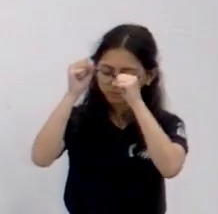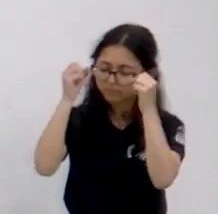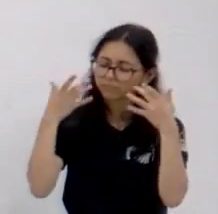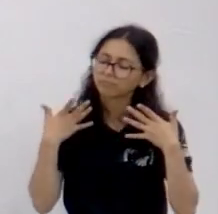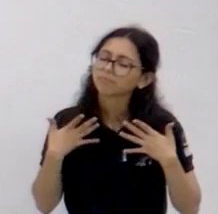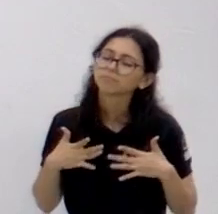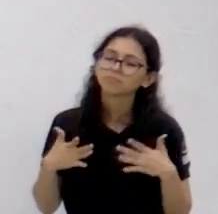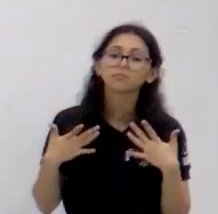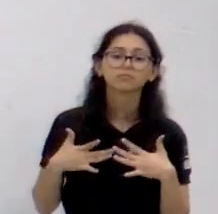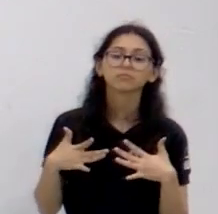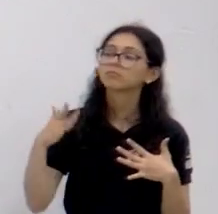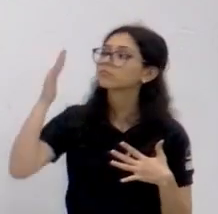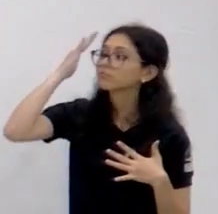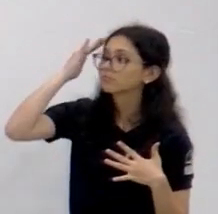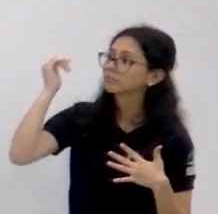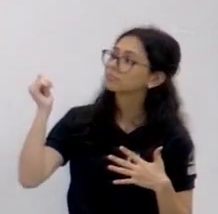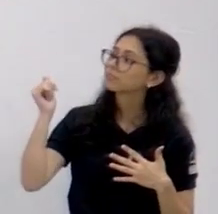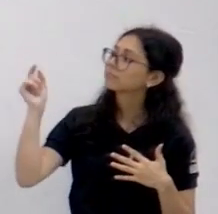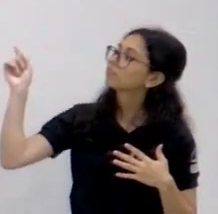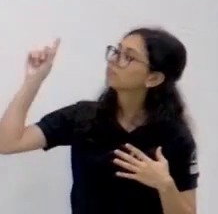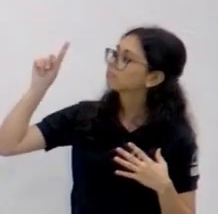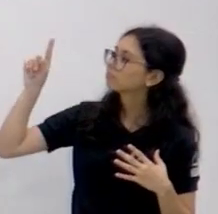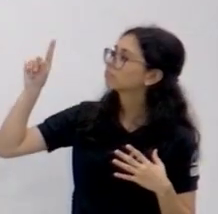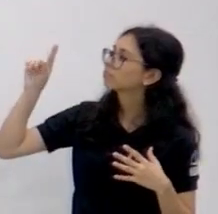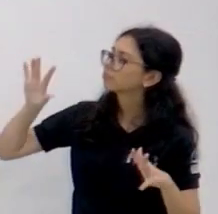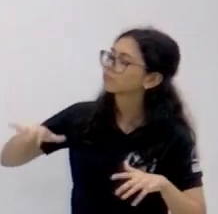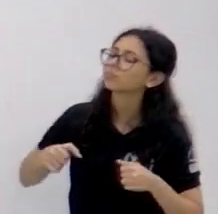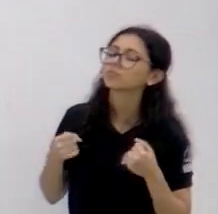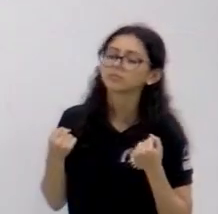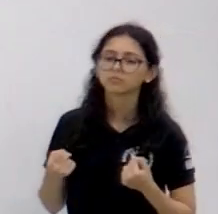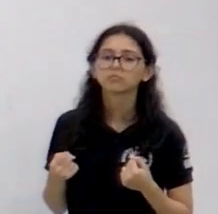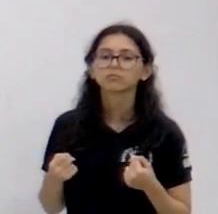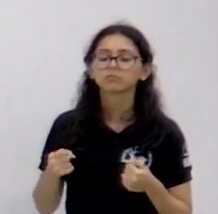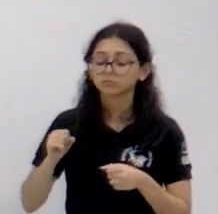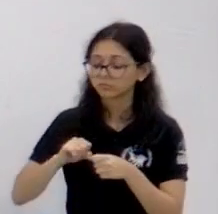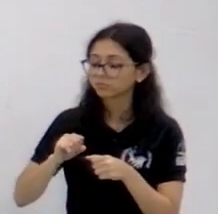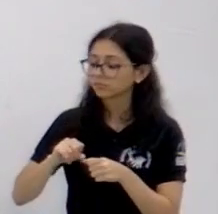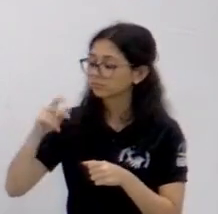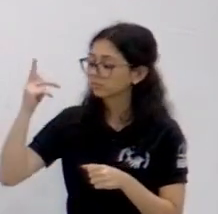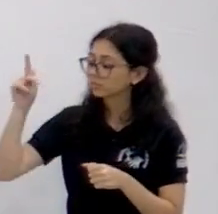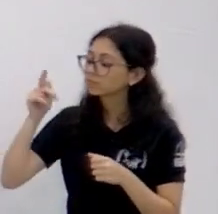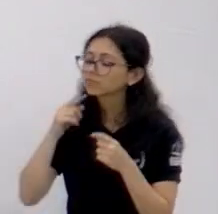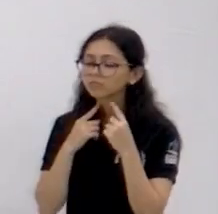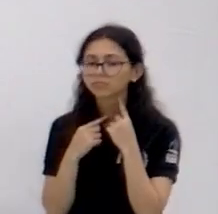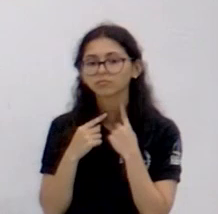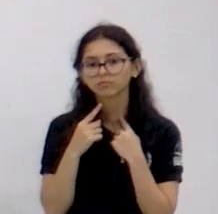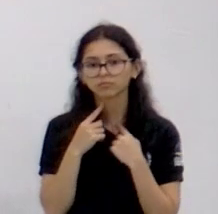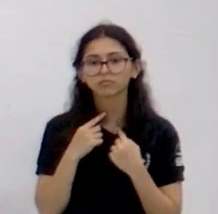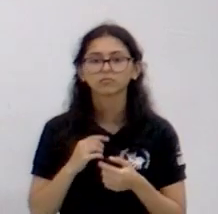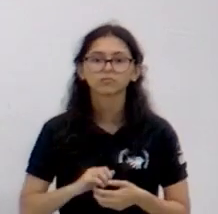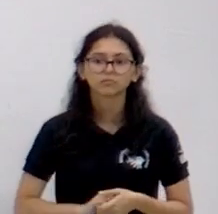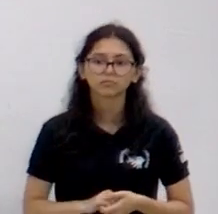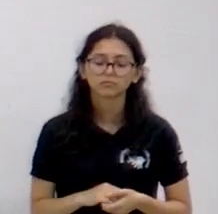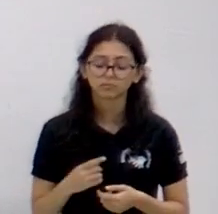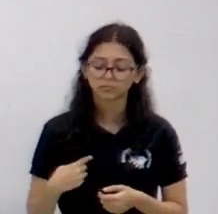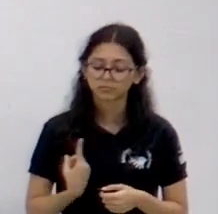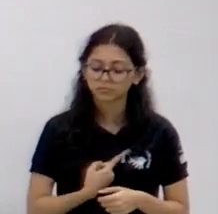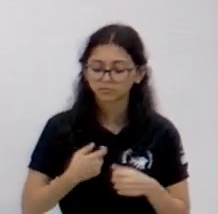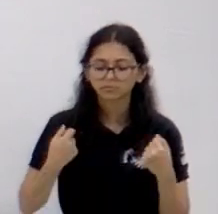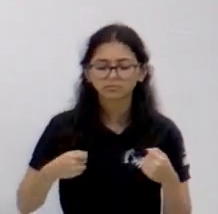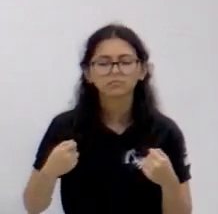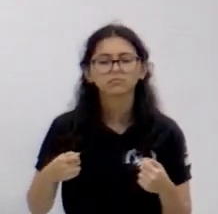não posso mais questionar os teus planos, e a única coisa que me cabe é depender e é confiar no Senhor.